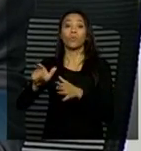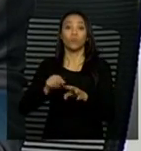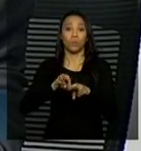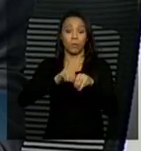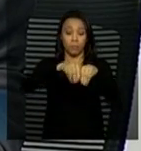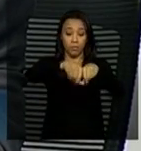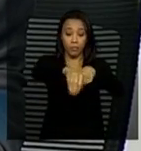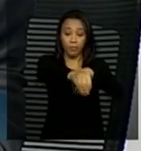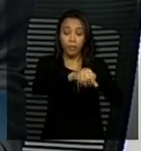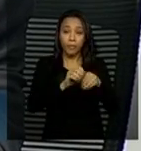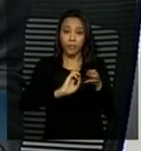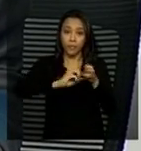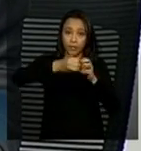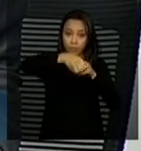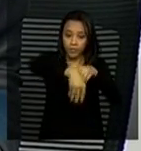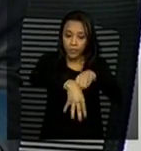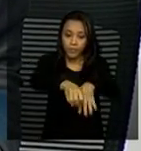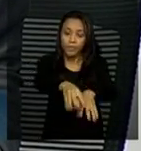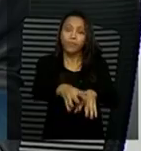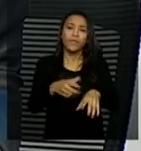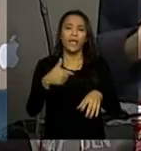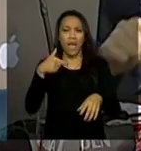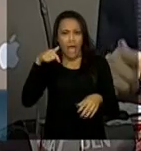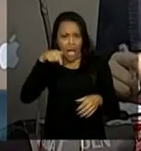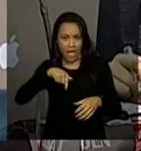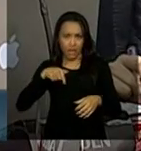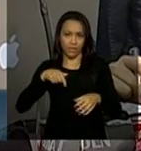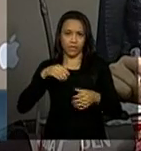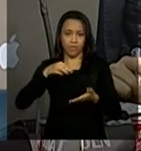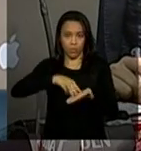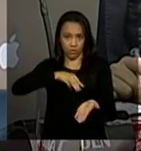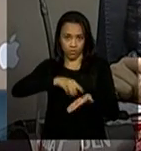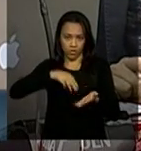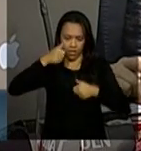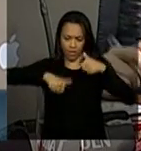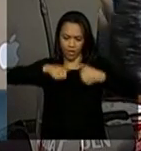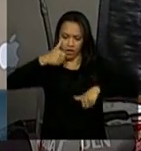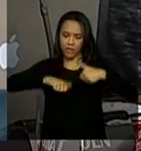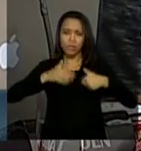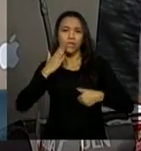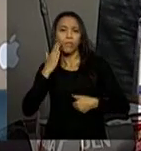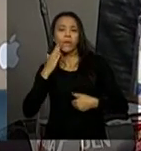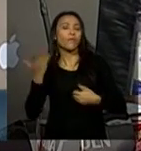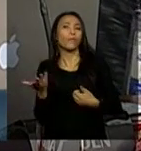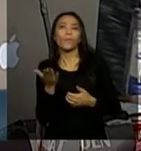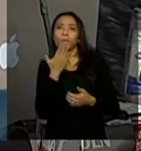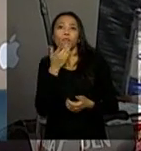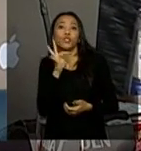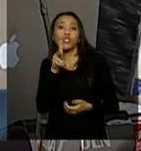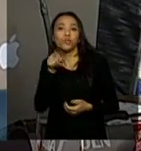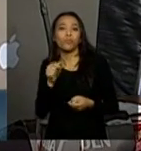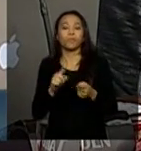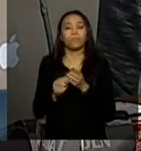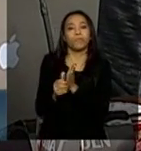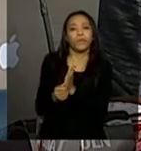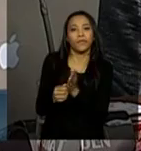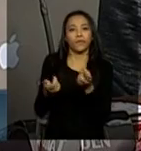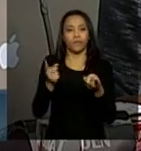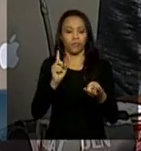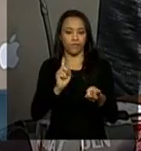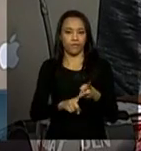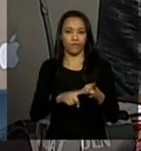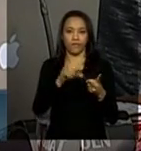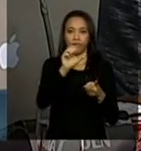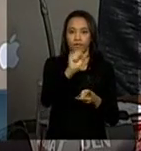esse tipo de análise ele não tem a capacidade de discernir entre soja, milho,